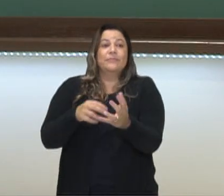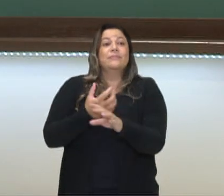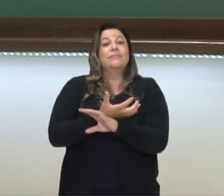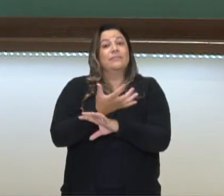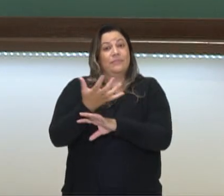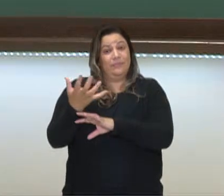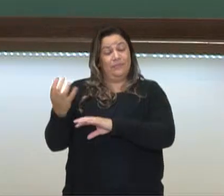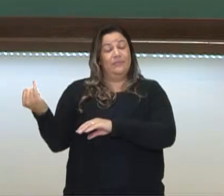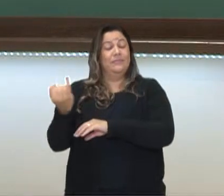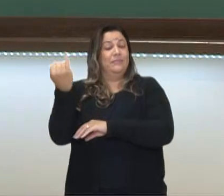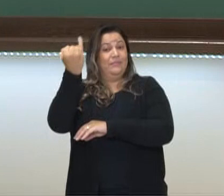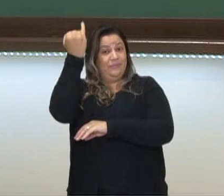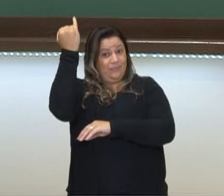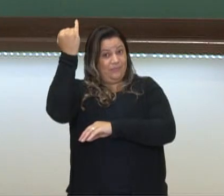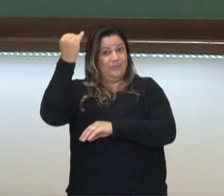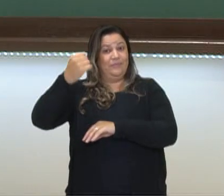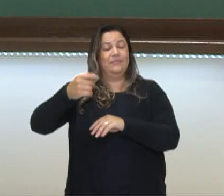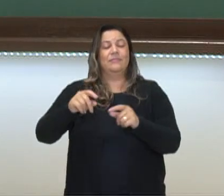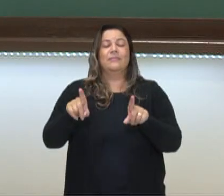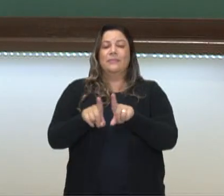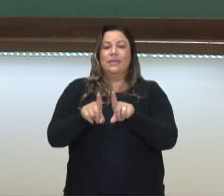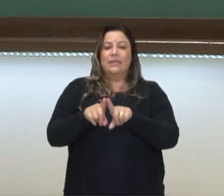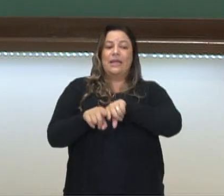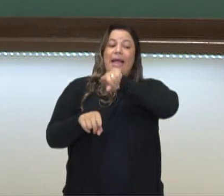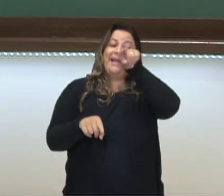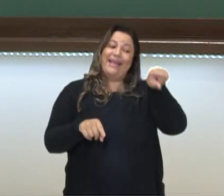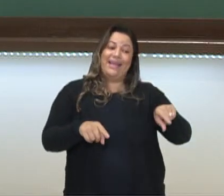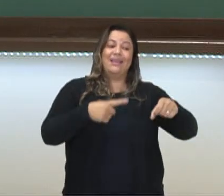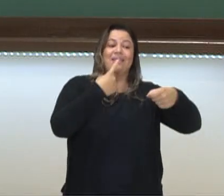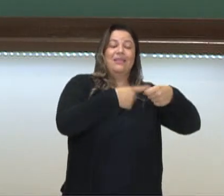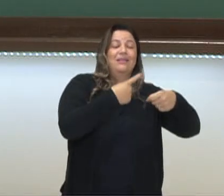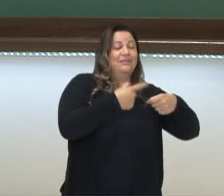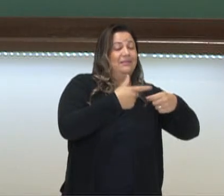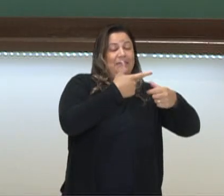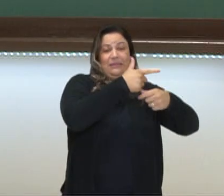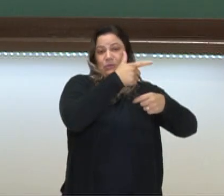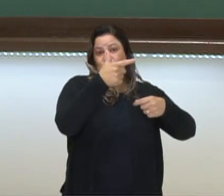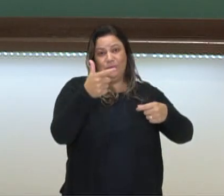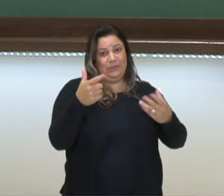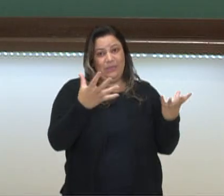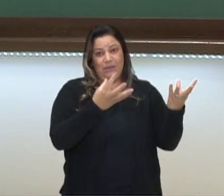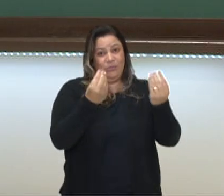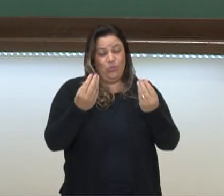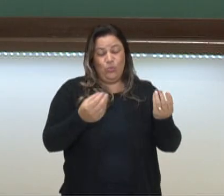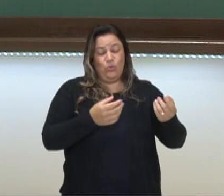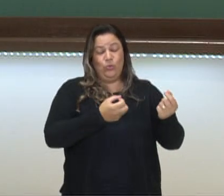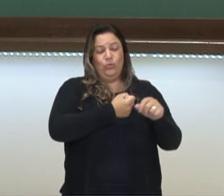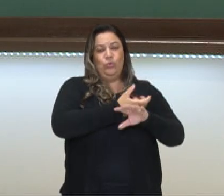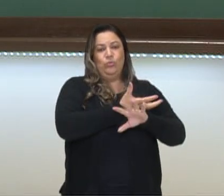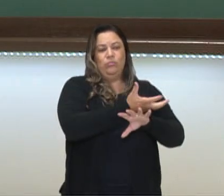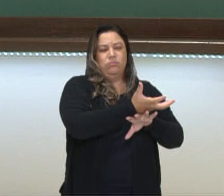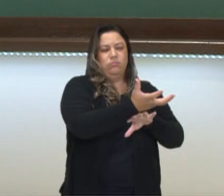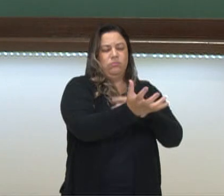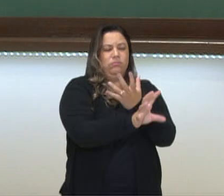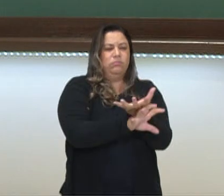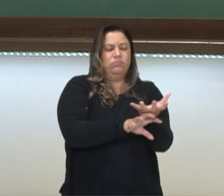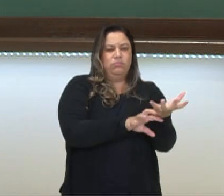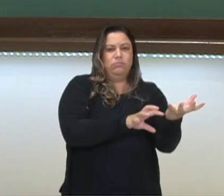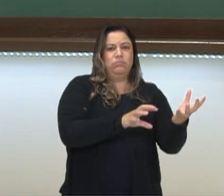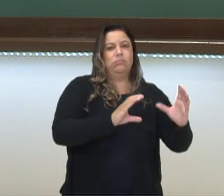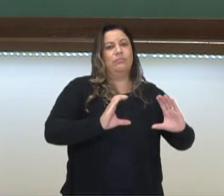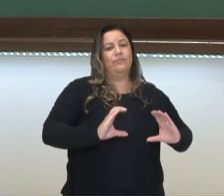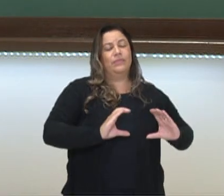importante no clima e nas áreas urbanas, como não existe uma grande cobertura vegetal, nós vamos também perceber um aumento